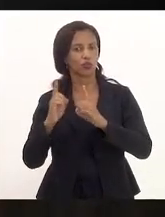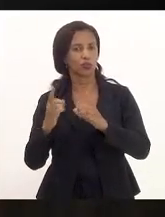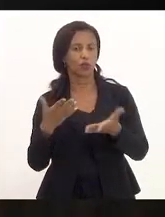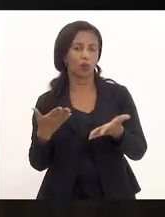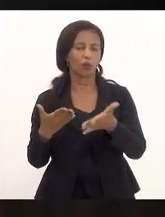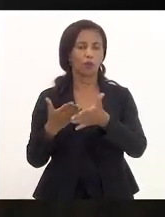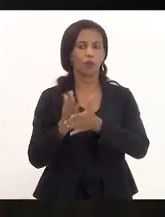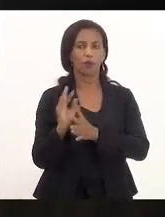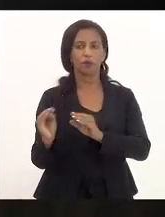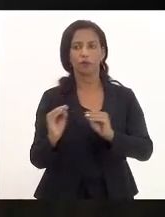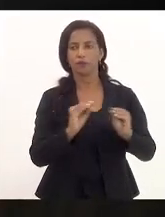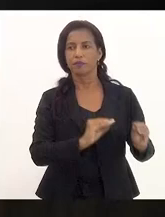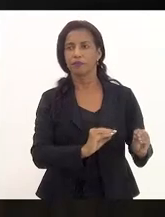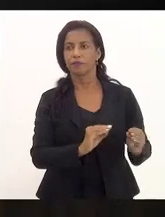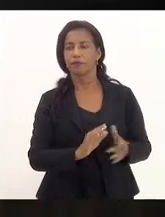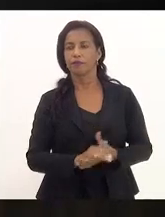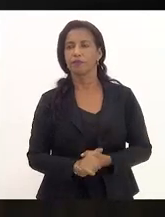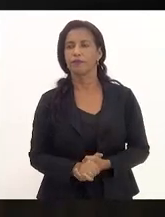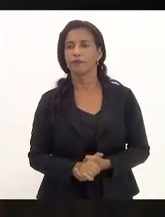aprovadas.